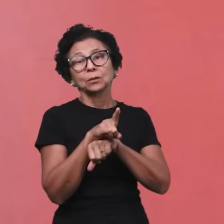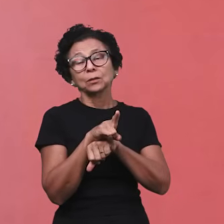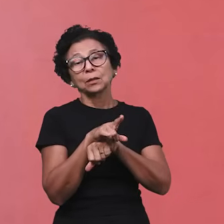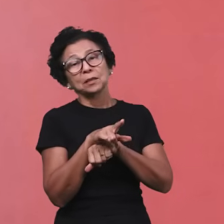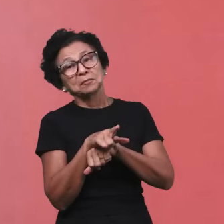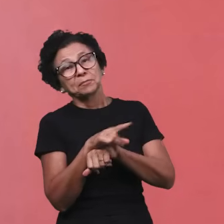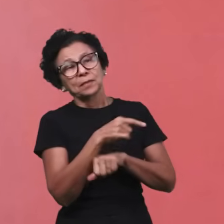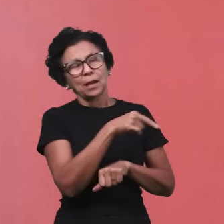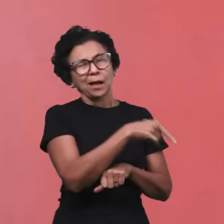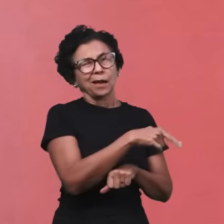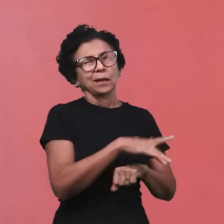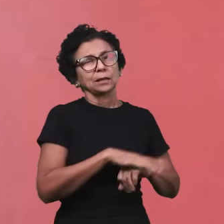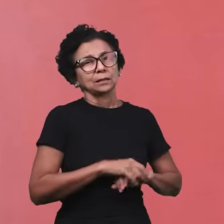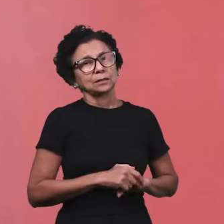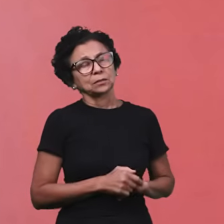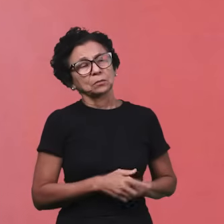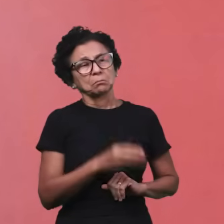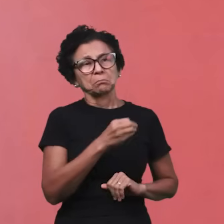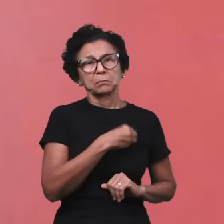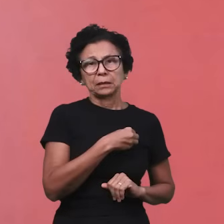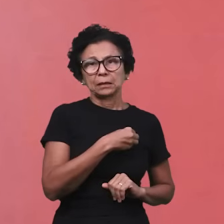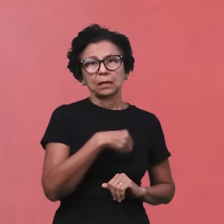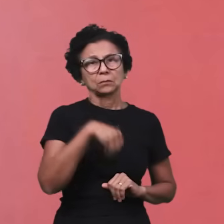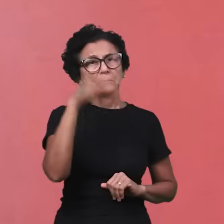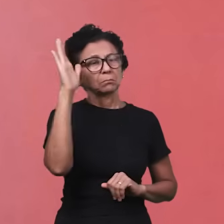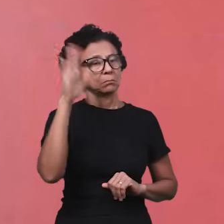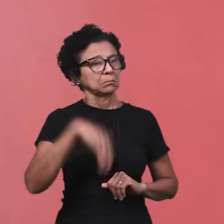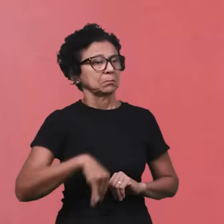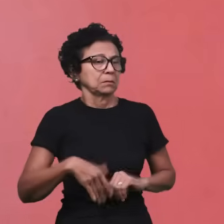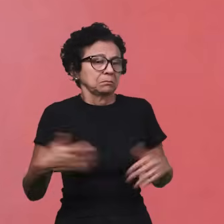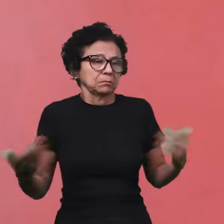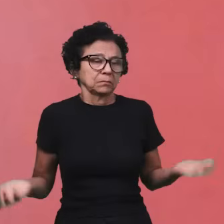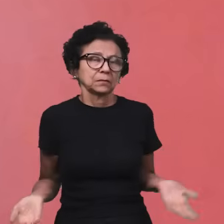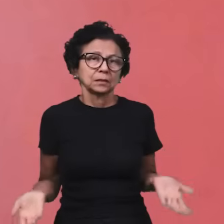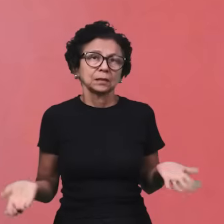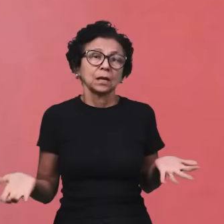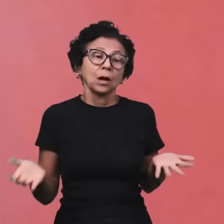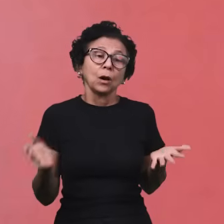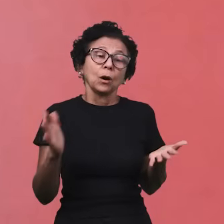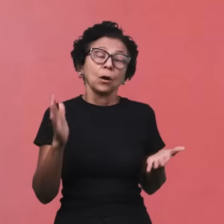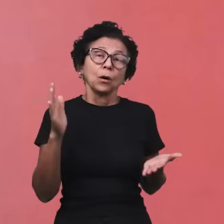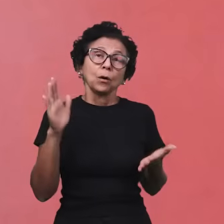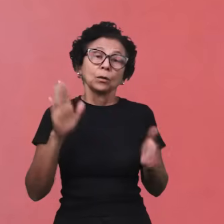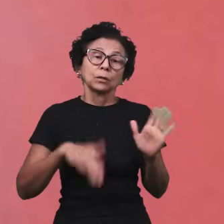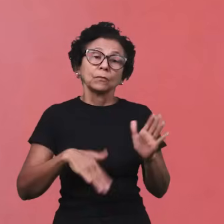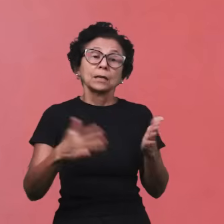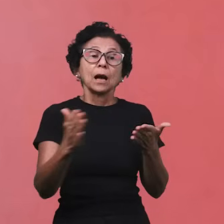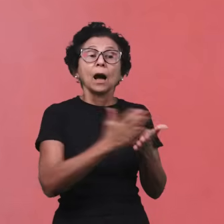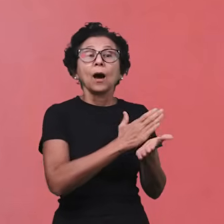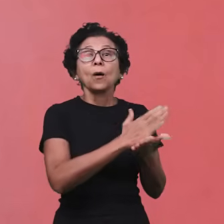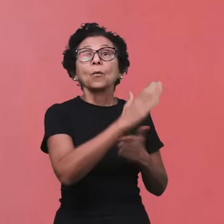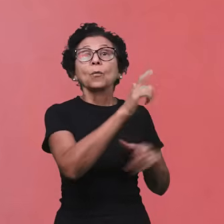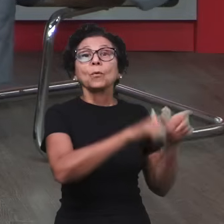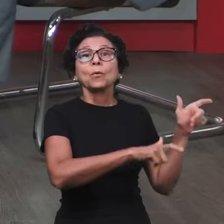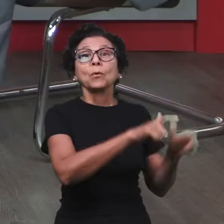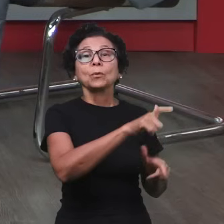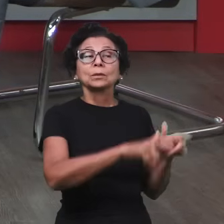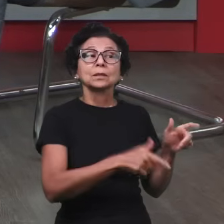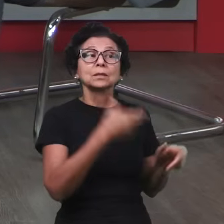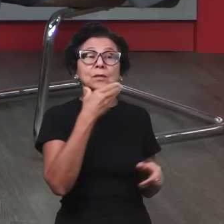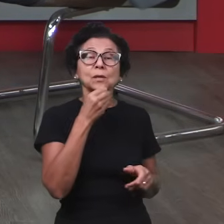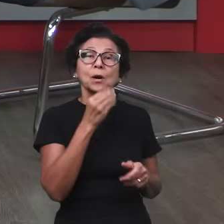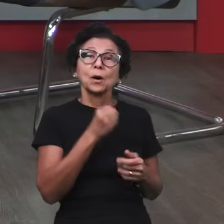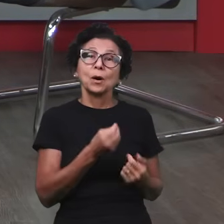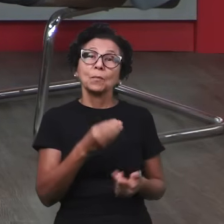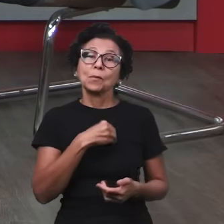pecado dele fosse menor ou maior, pouco faz, ou talvez alguns deles também tenham tido o mesmo pecado. Dentro